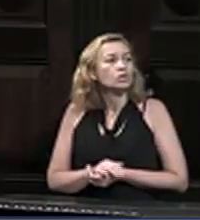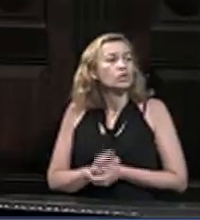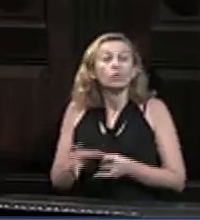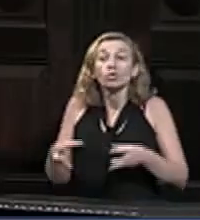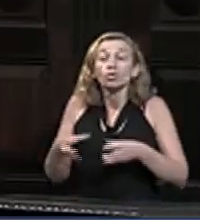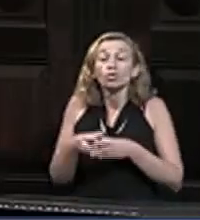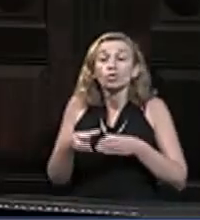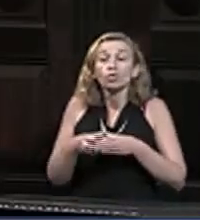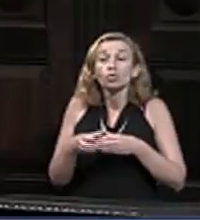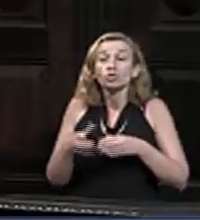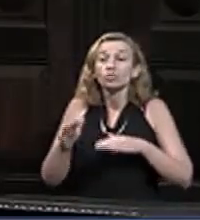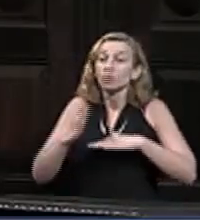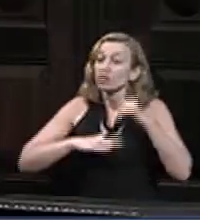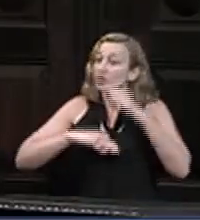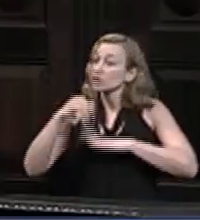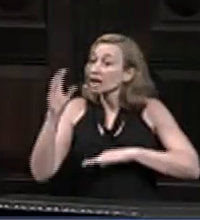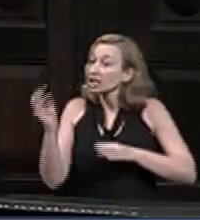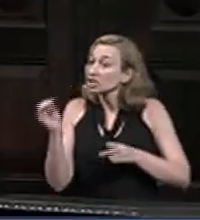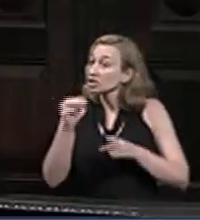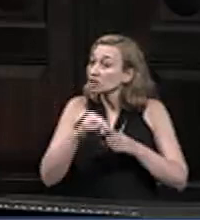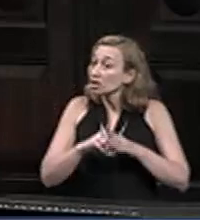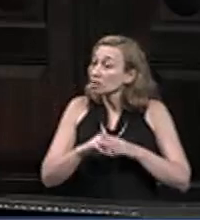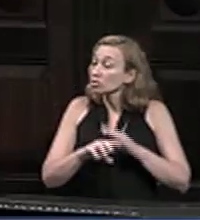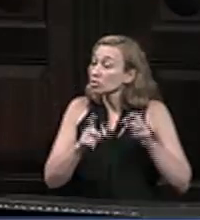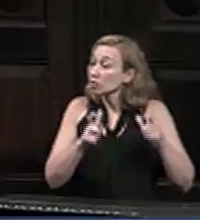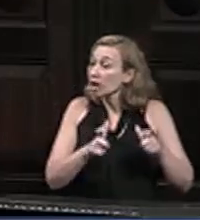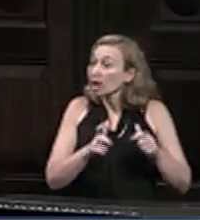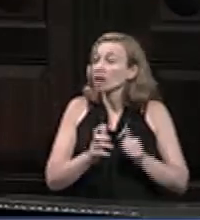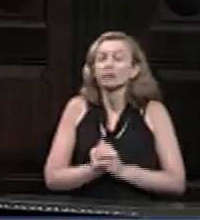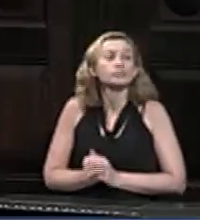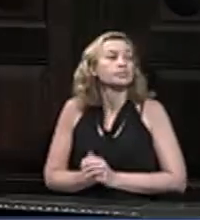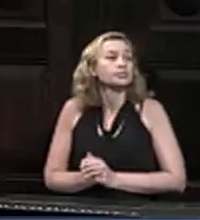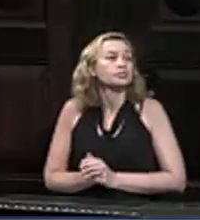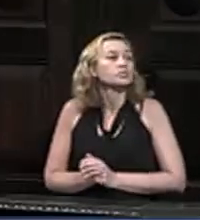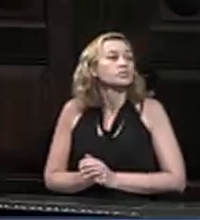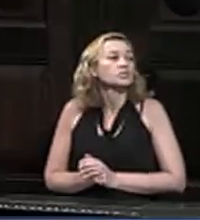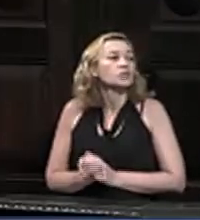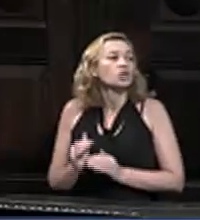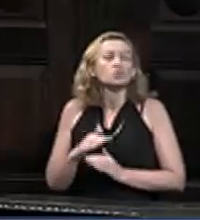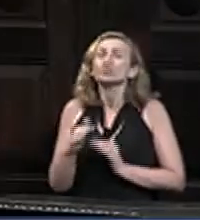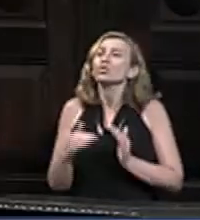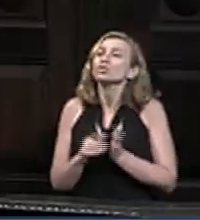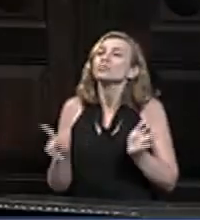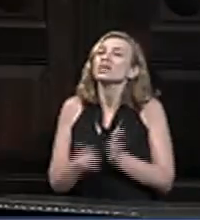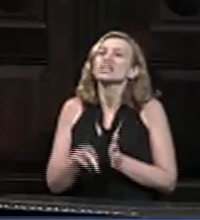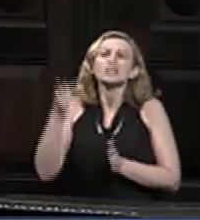dirigente, ninguém do Rio de Janeiro, praticamente todos de São Paulo.